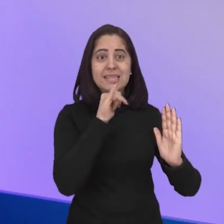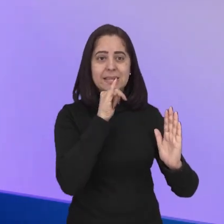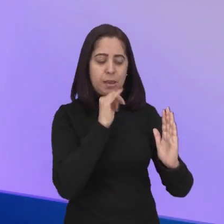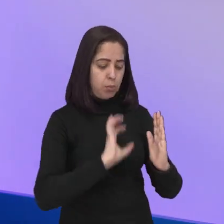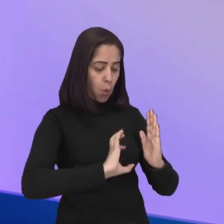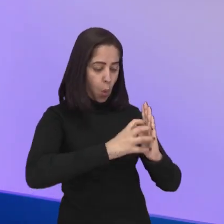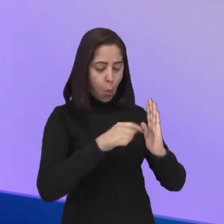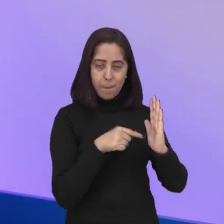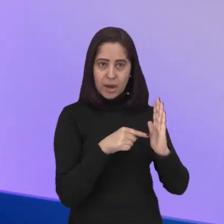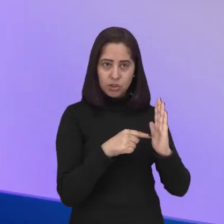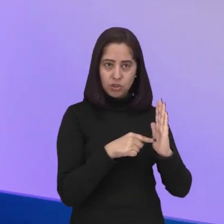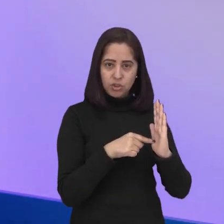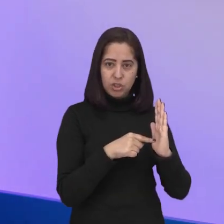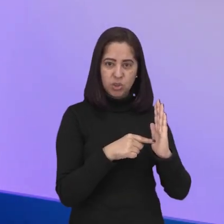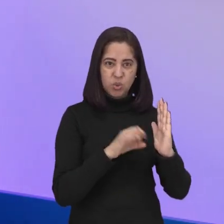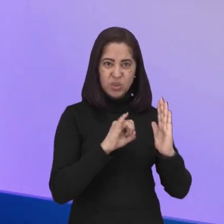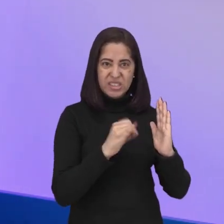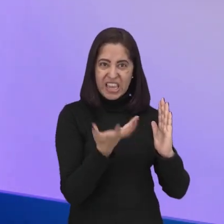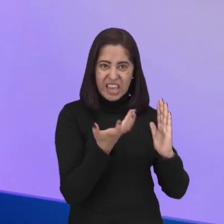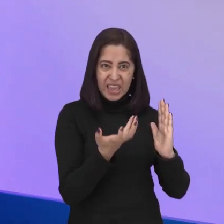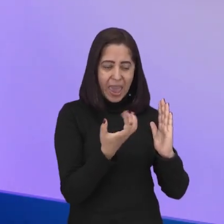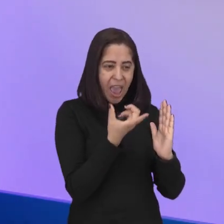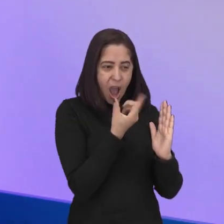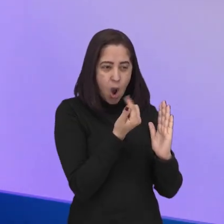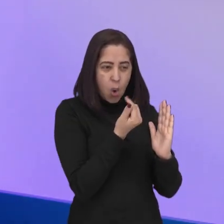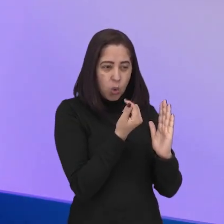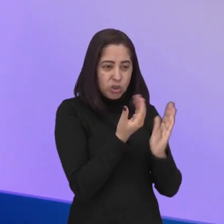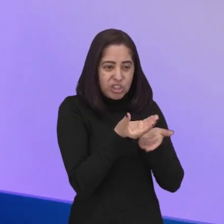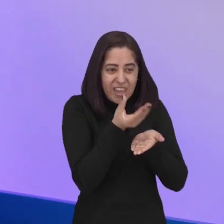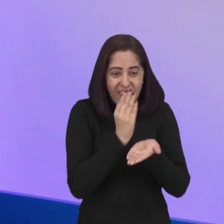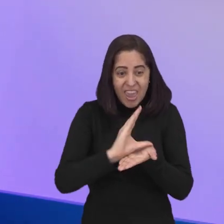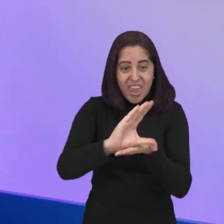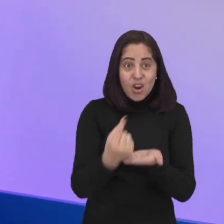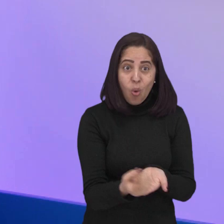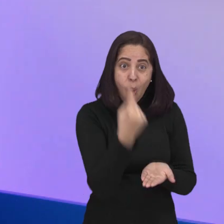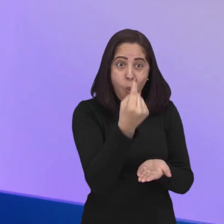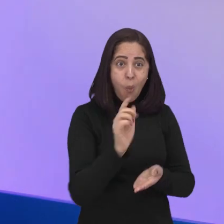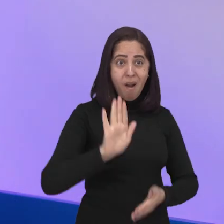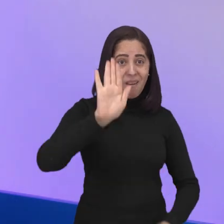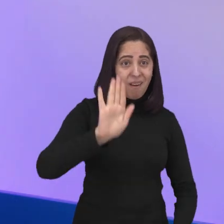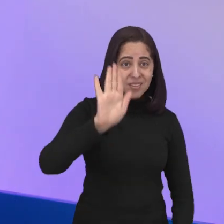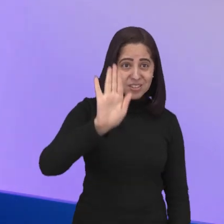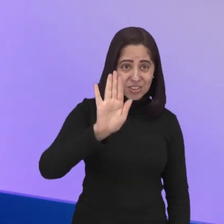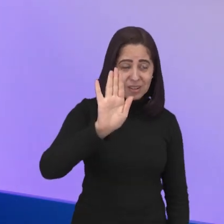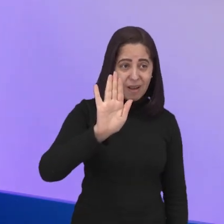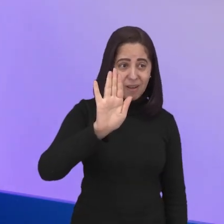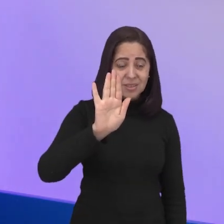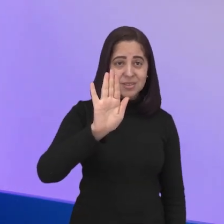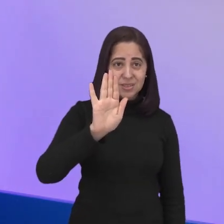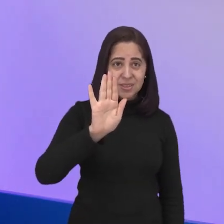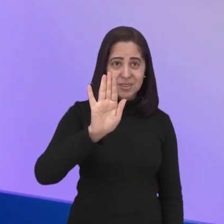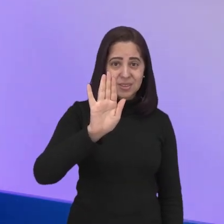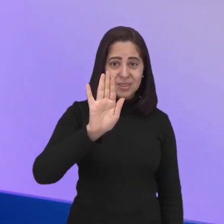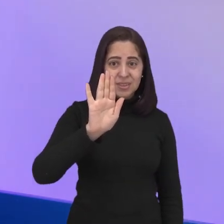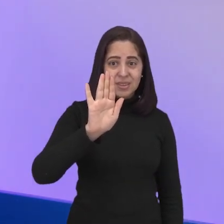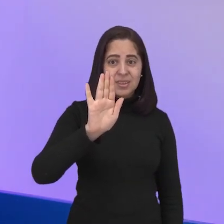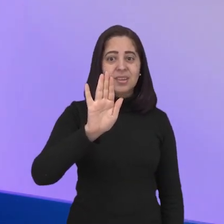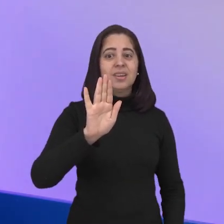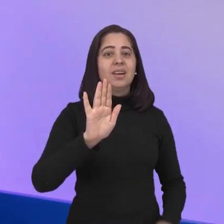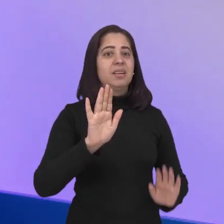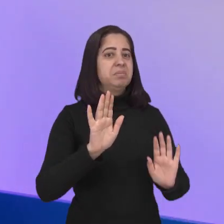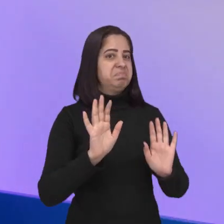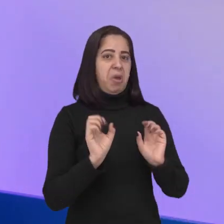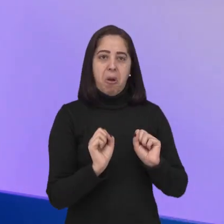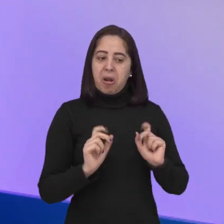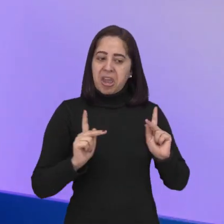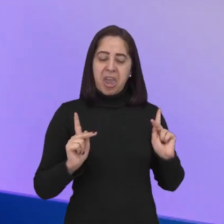Internamente, dentro do partido político, se eles quiserem mandar todo aquele dinheiro para apenas um candidato, privilegiando-o,